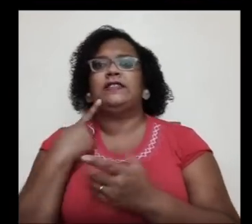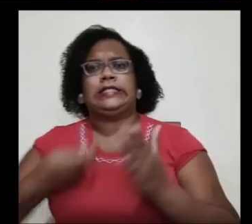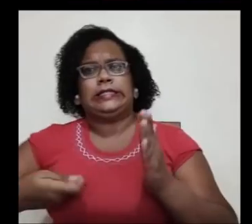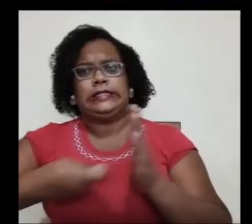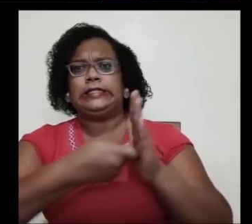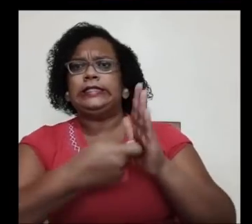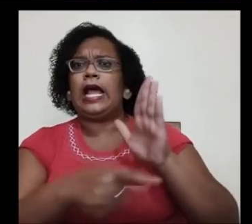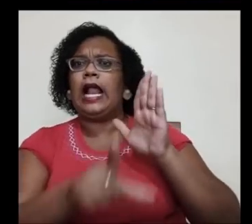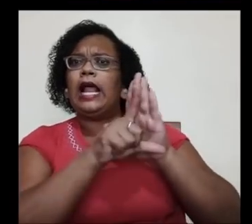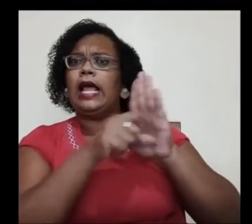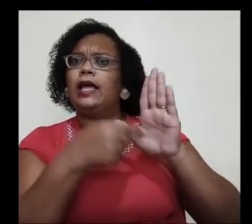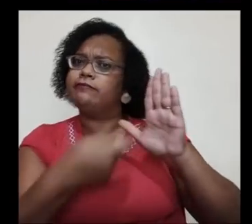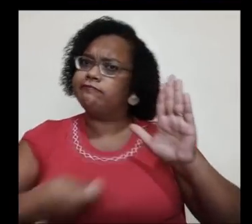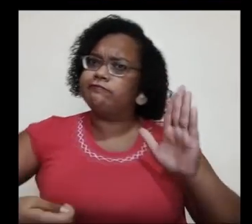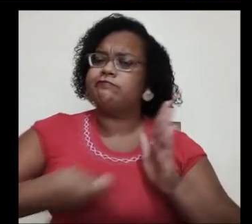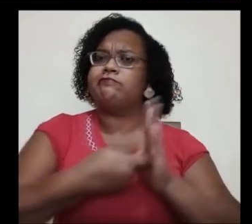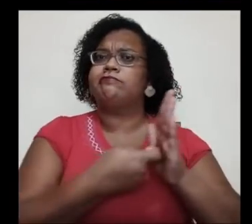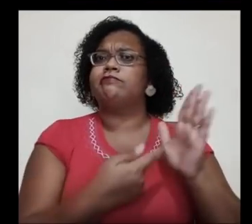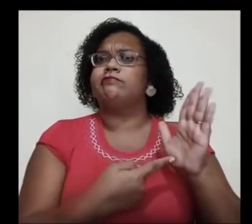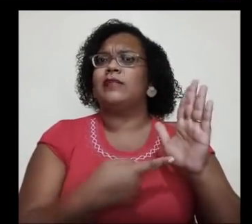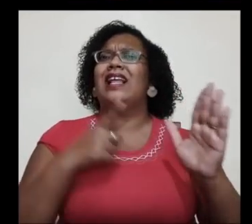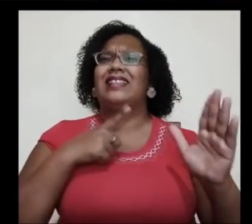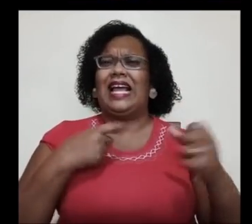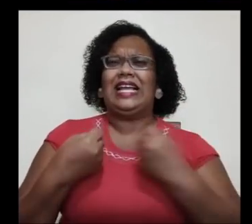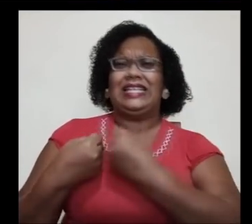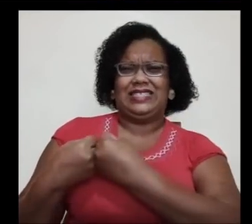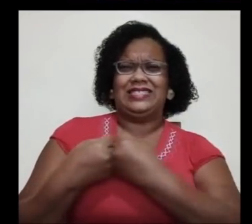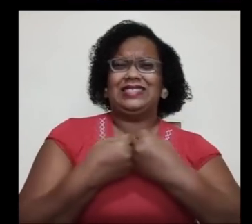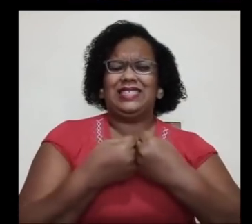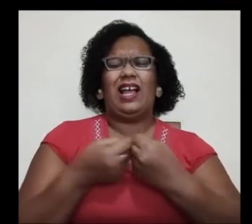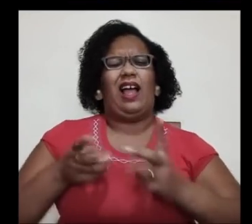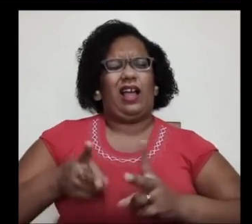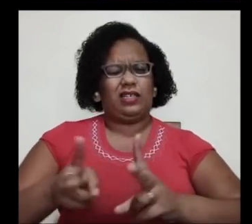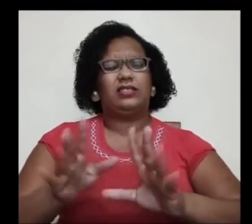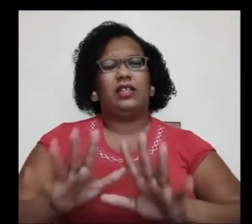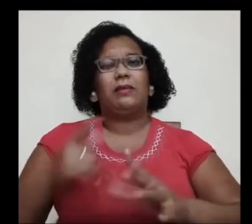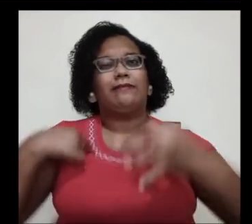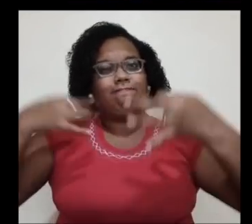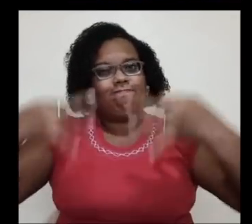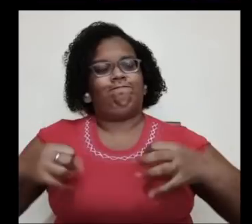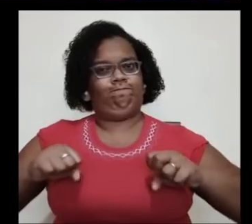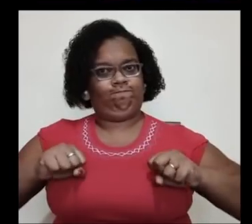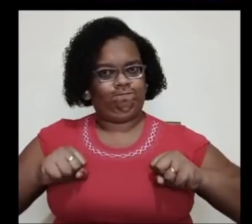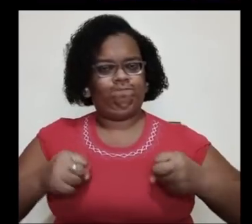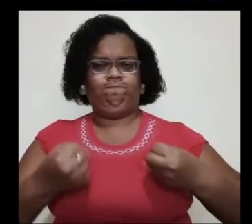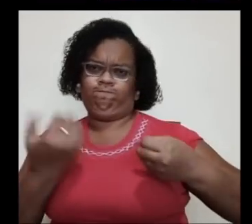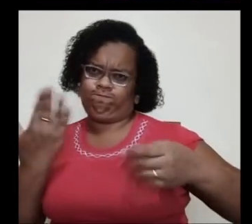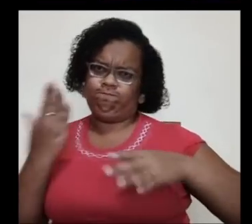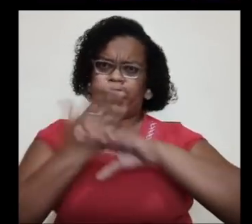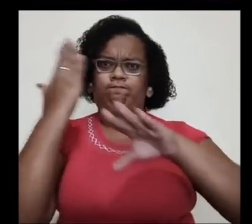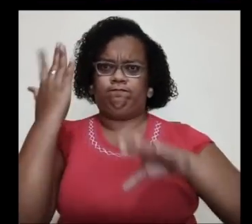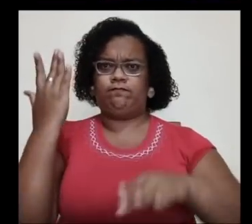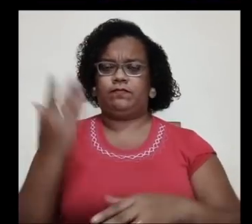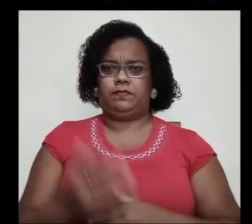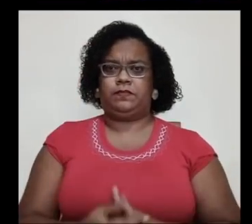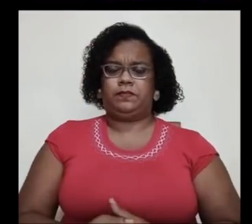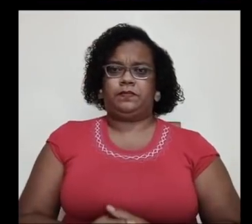para superá-las. Indo agora para a questão do recurso, vocês podem ver que esse gráfico traduz muito